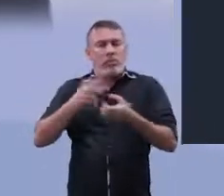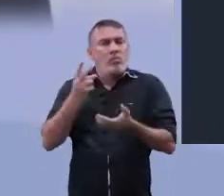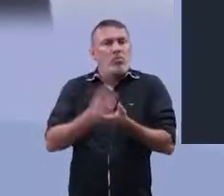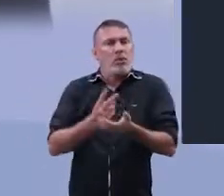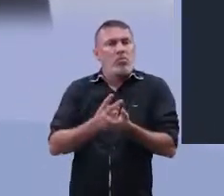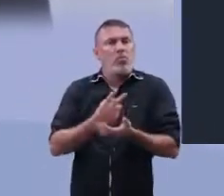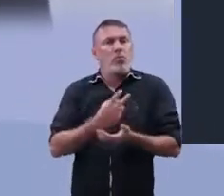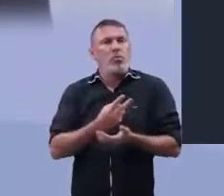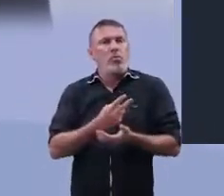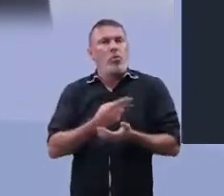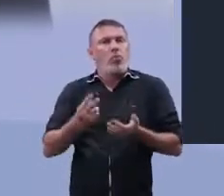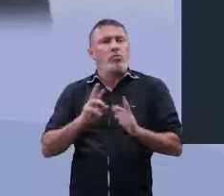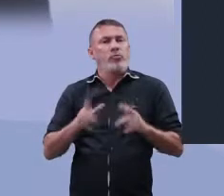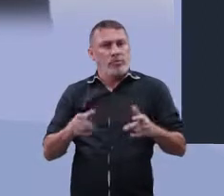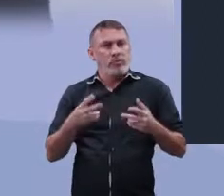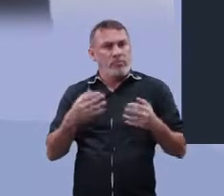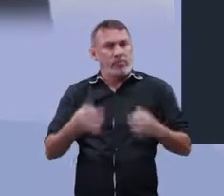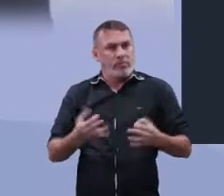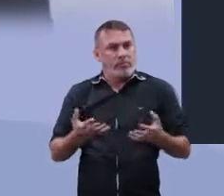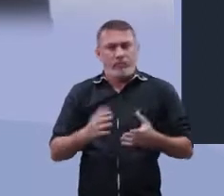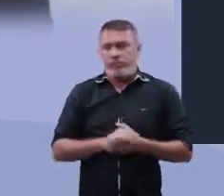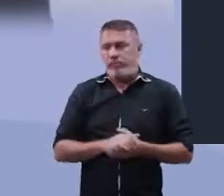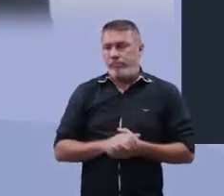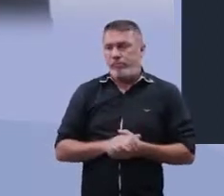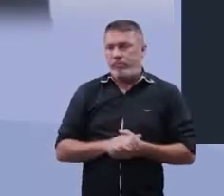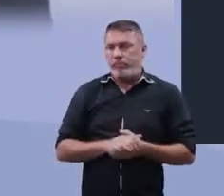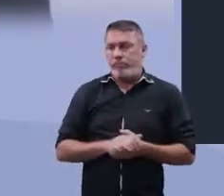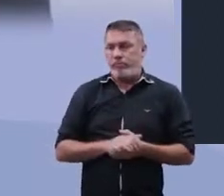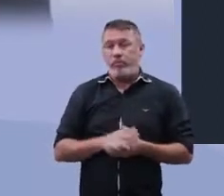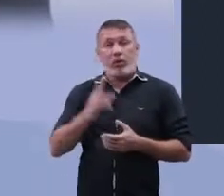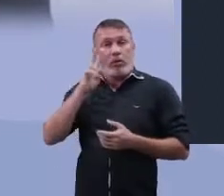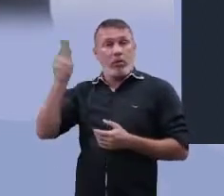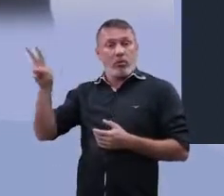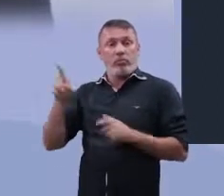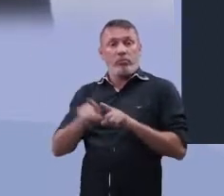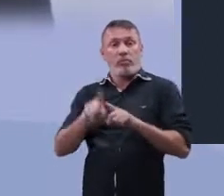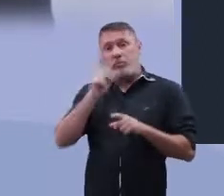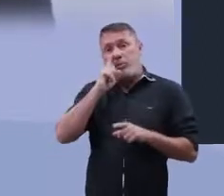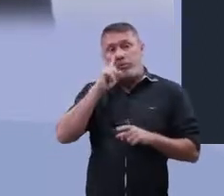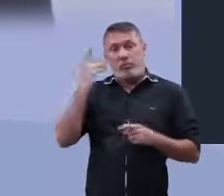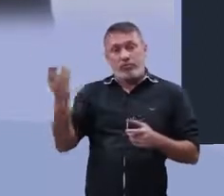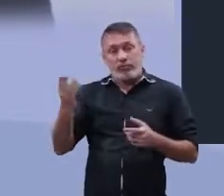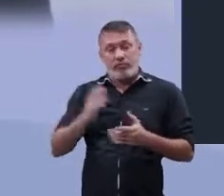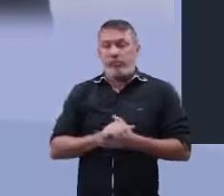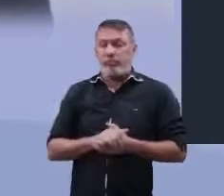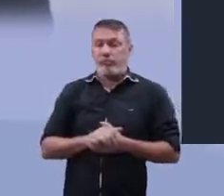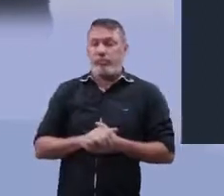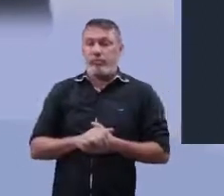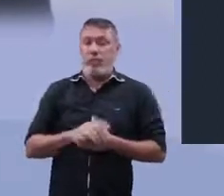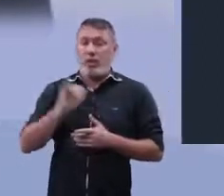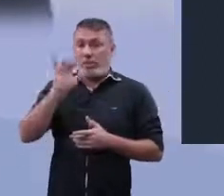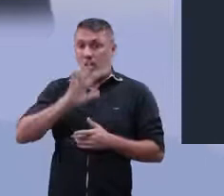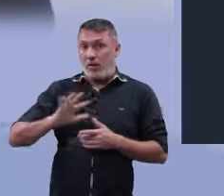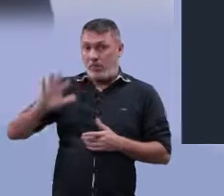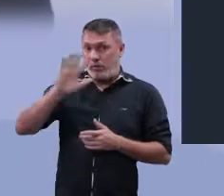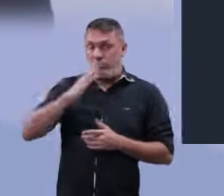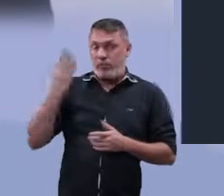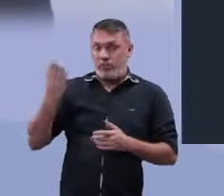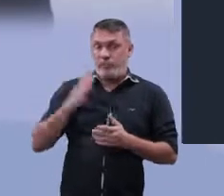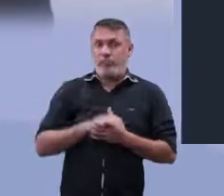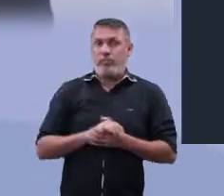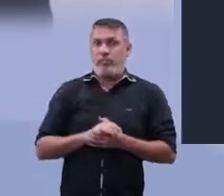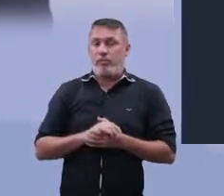determinada fruta, certo? Bom, aí temos uma